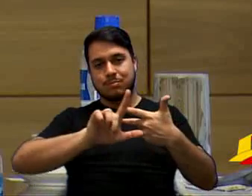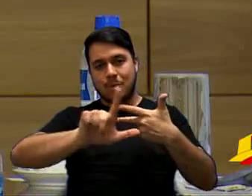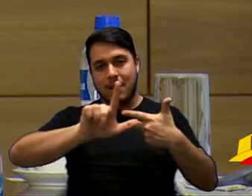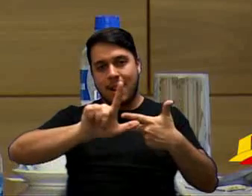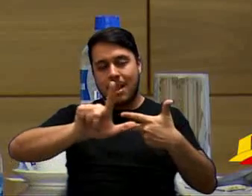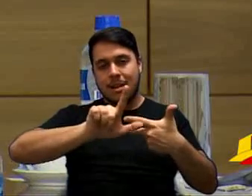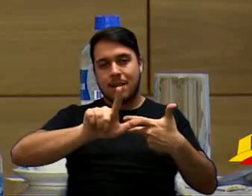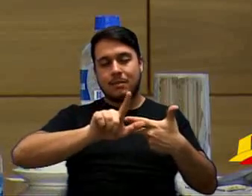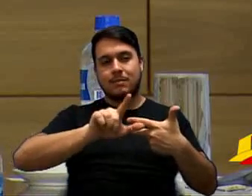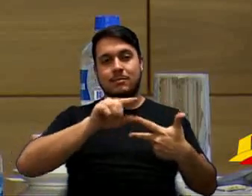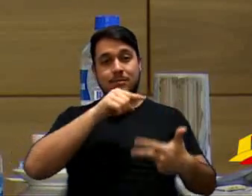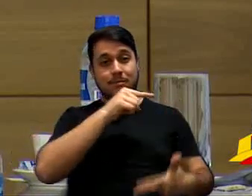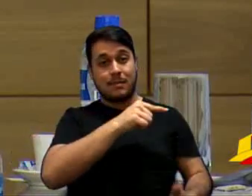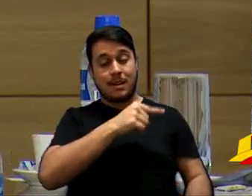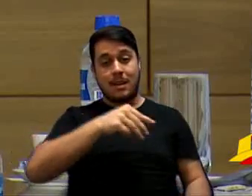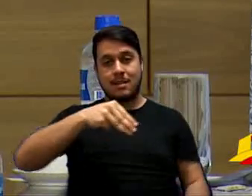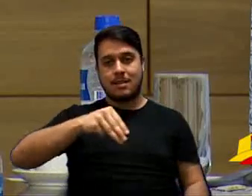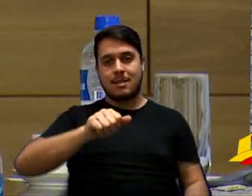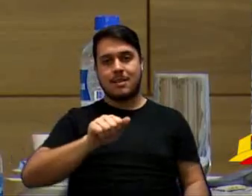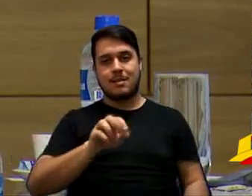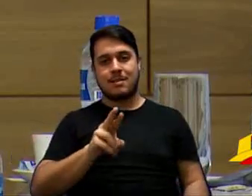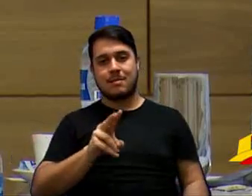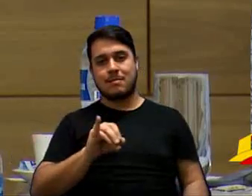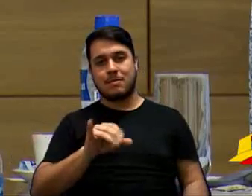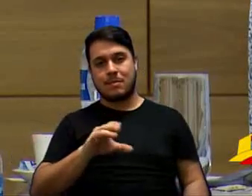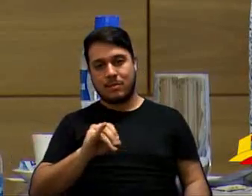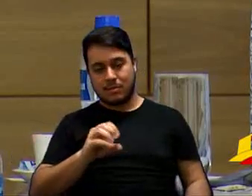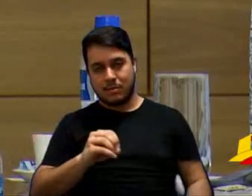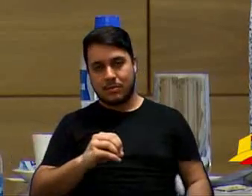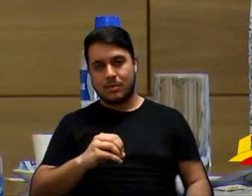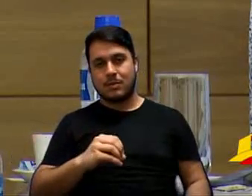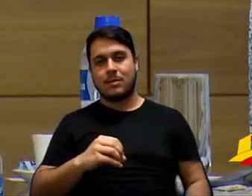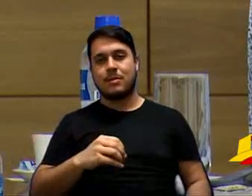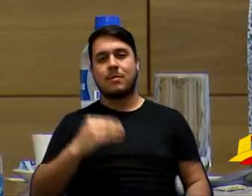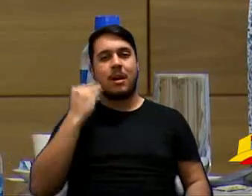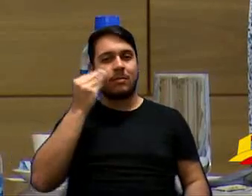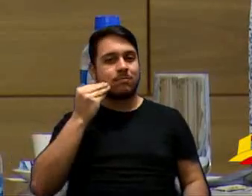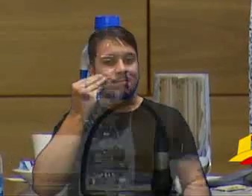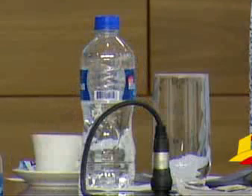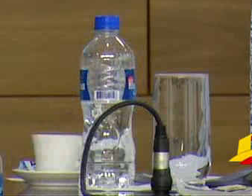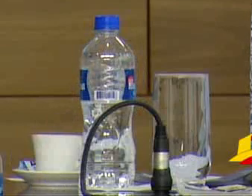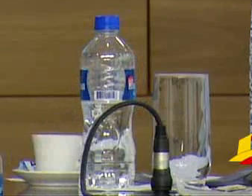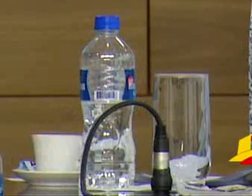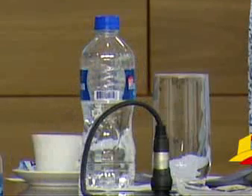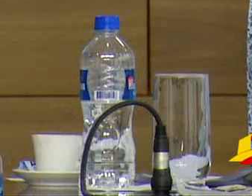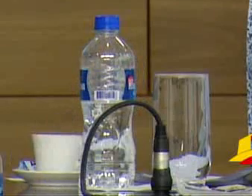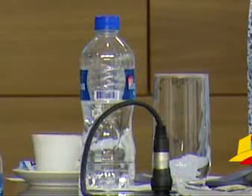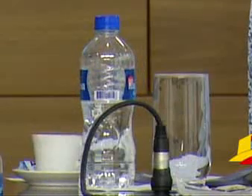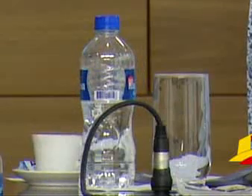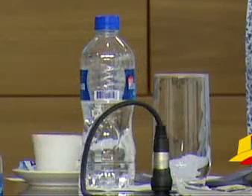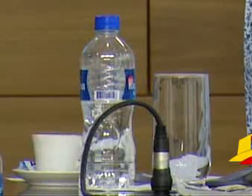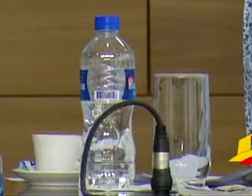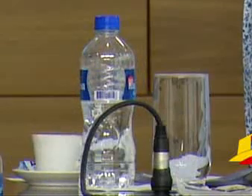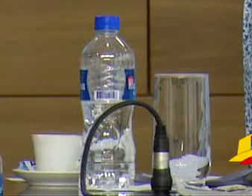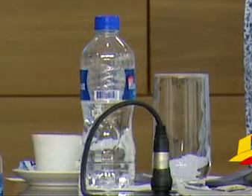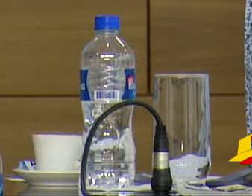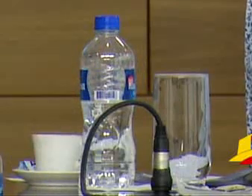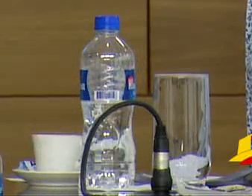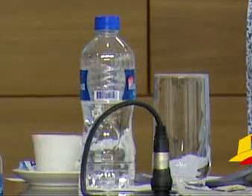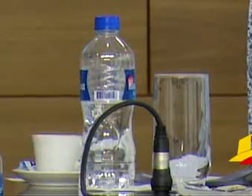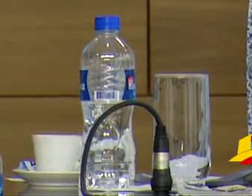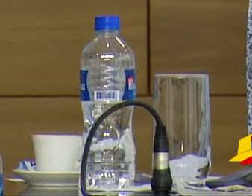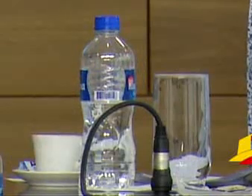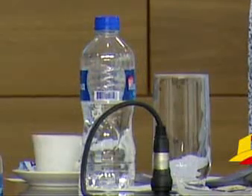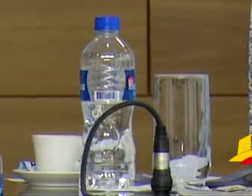maior prazer poder executivo ele tem um trânsito maior na secretaria e até com a sociedade civil por ter instrumentos legais